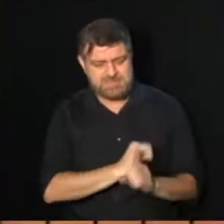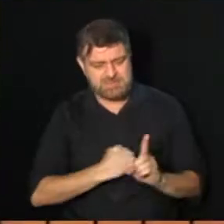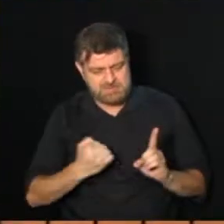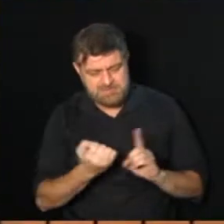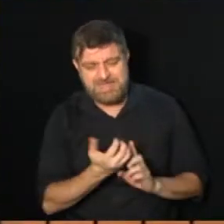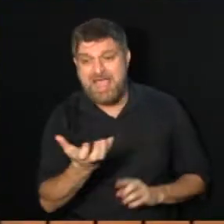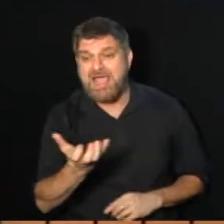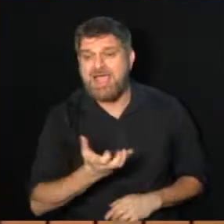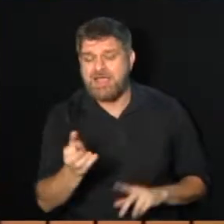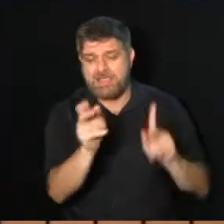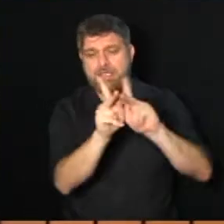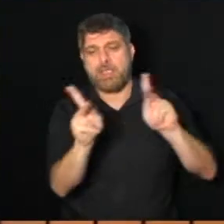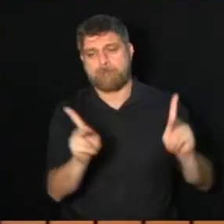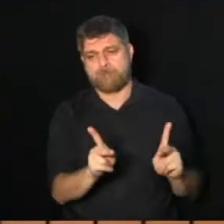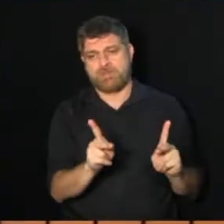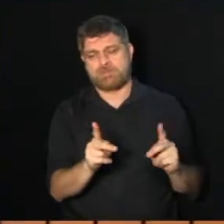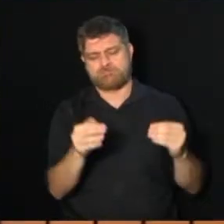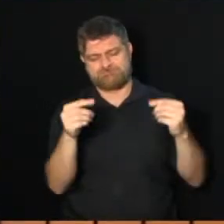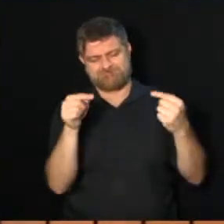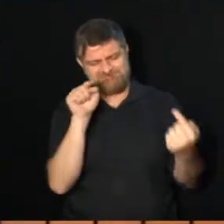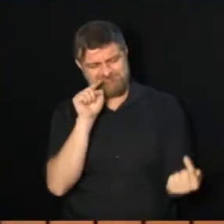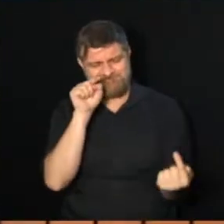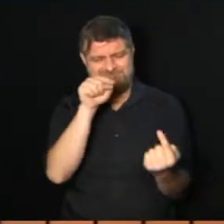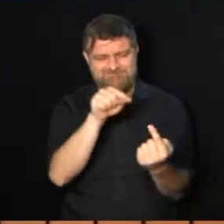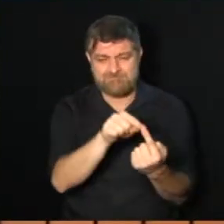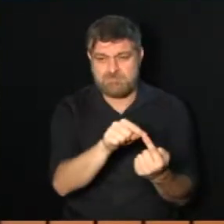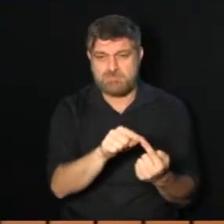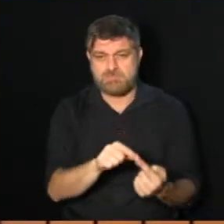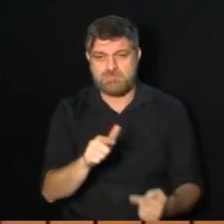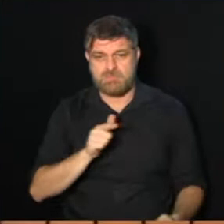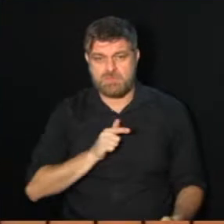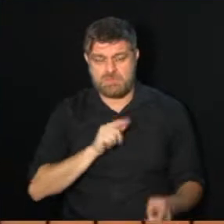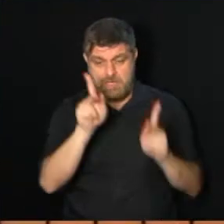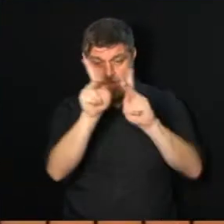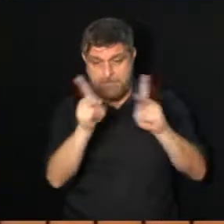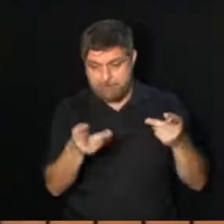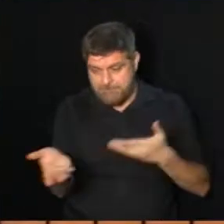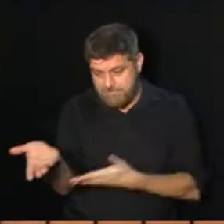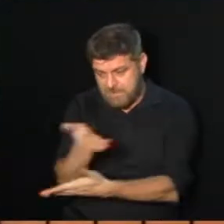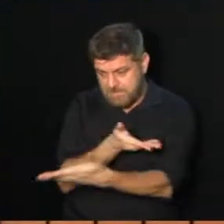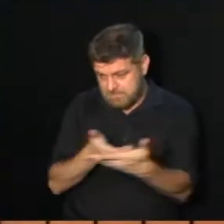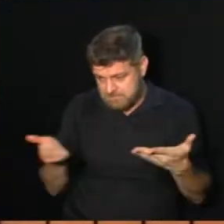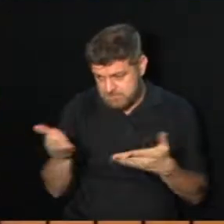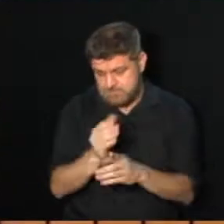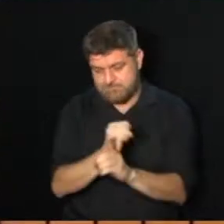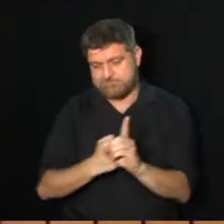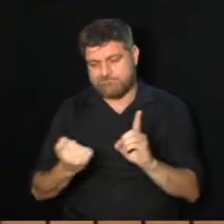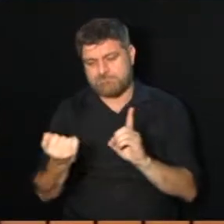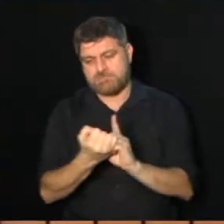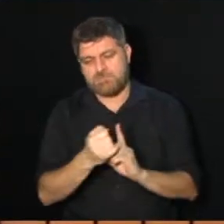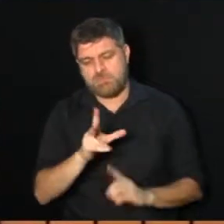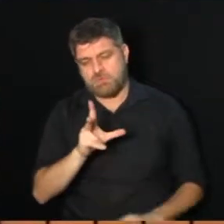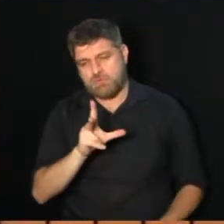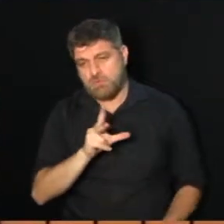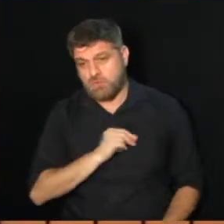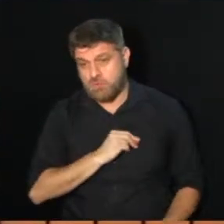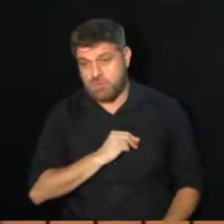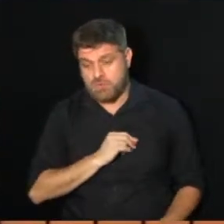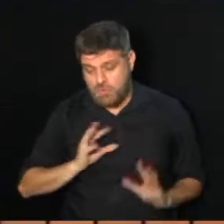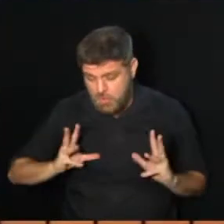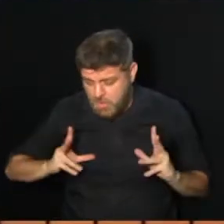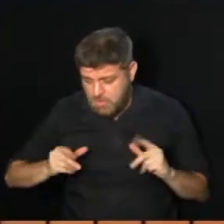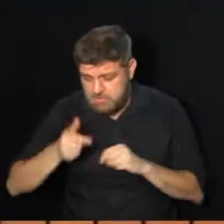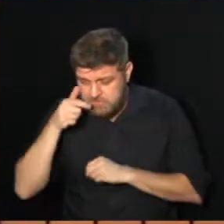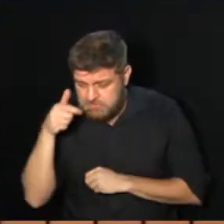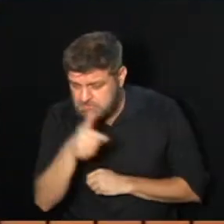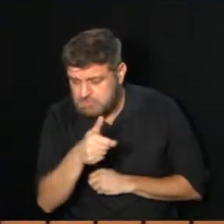sociedade, e essa restauração da paz social é um interesse de todos, e, sim, a Polícia